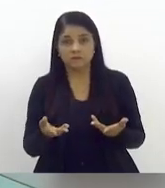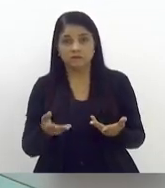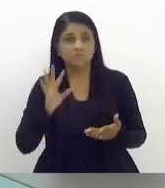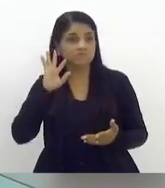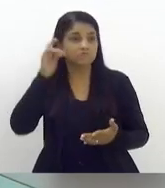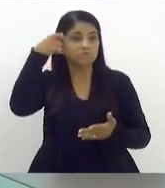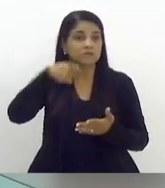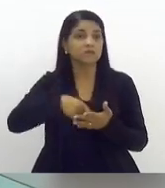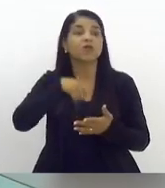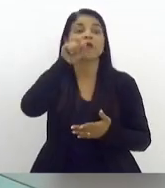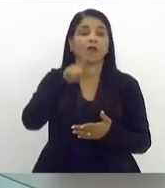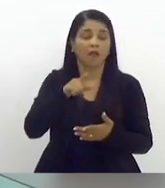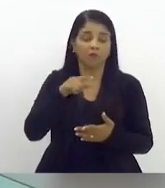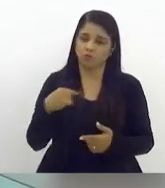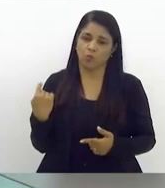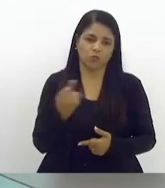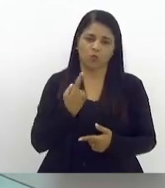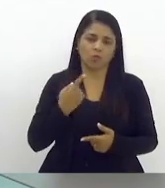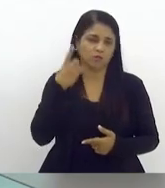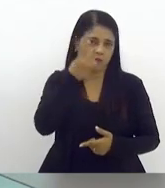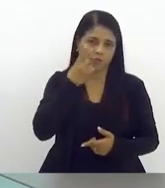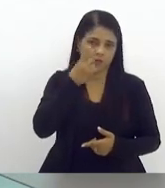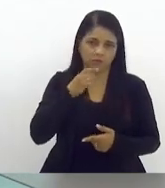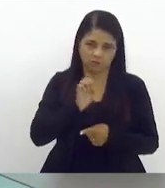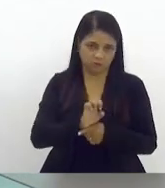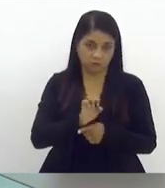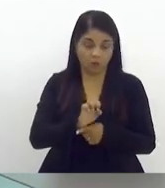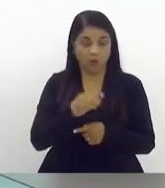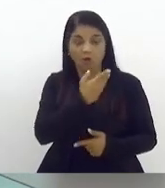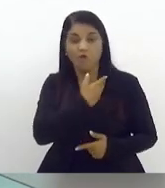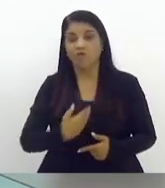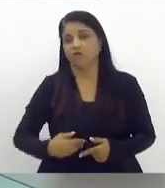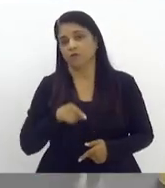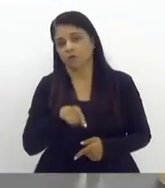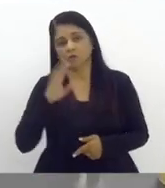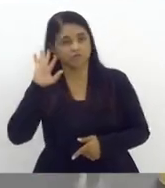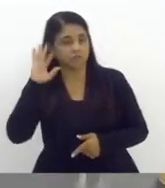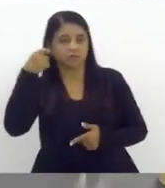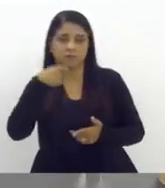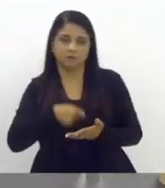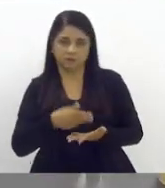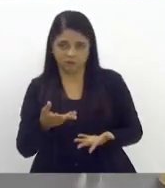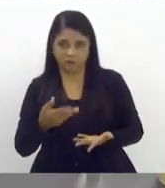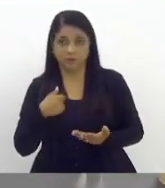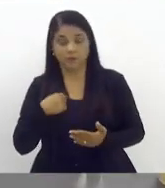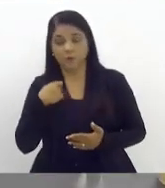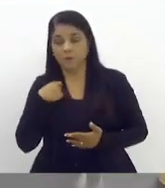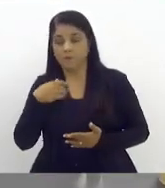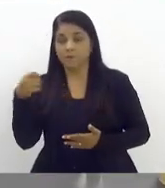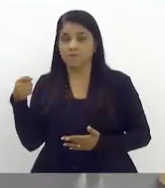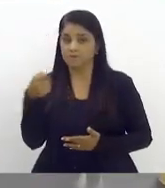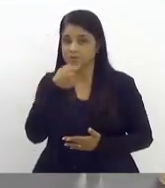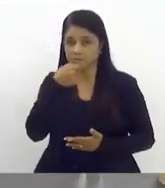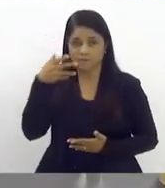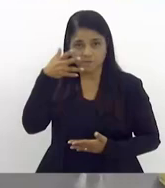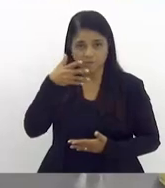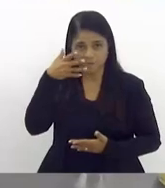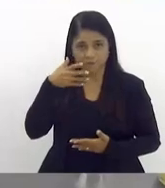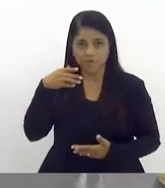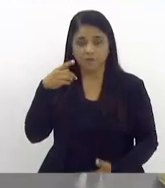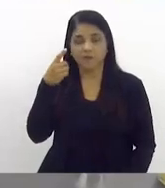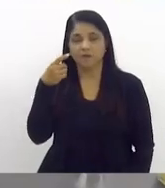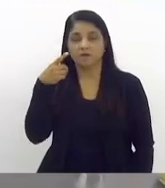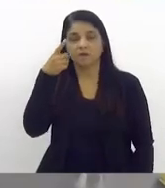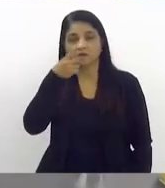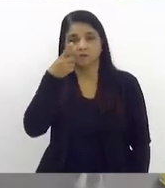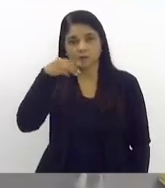nós, não somos nós, é o governador, né? É, eu me permito aqui uma parte da fala do deputado Mink. De fato, assiste